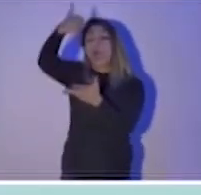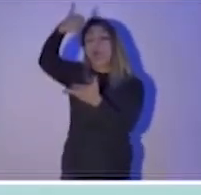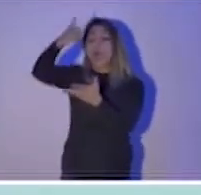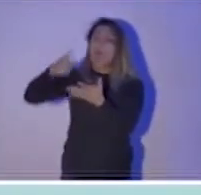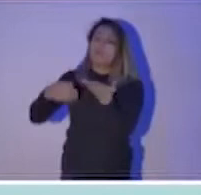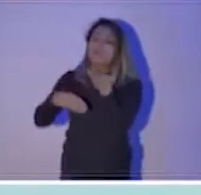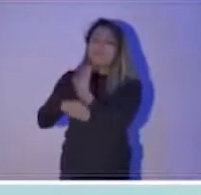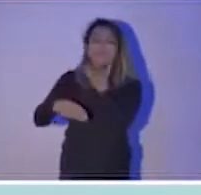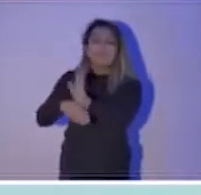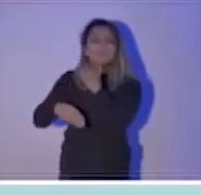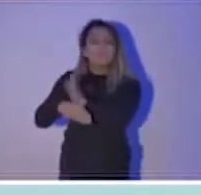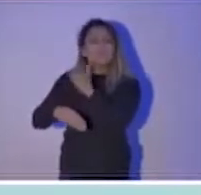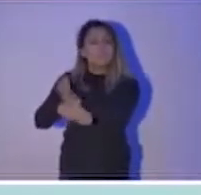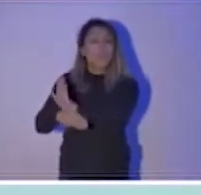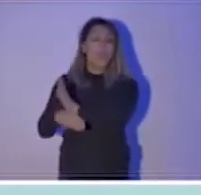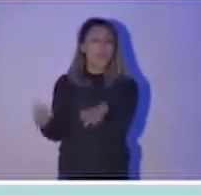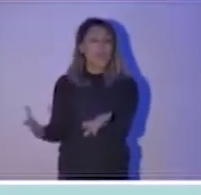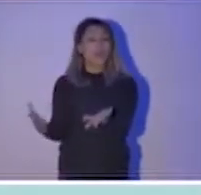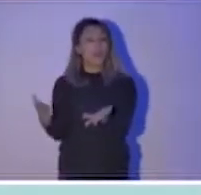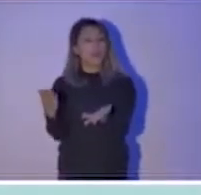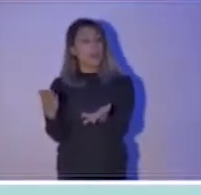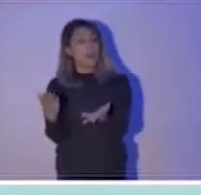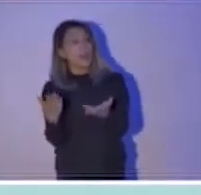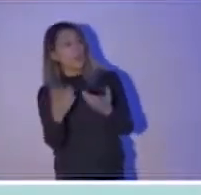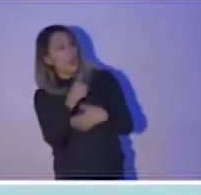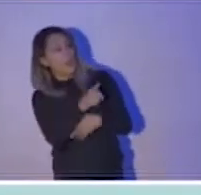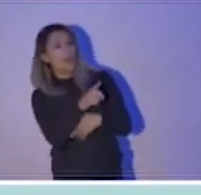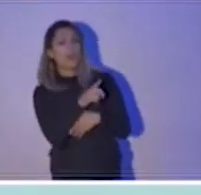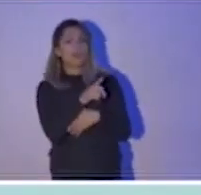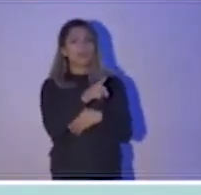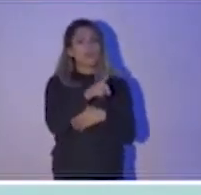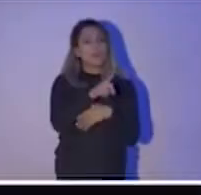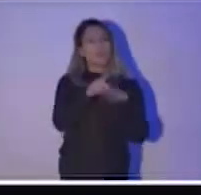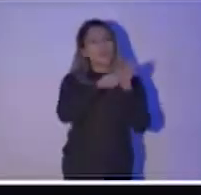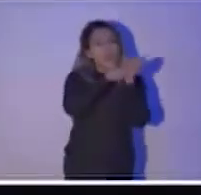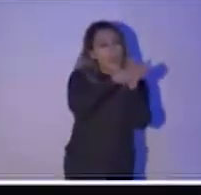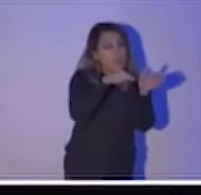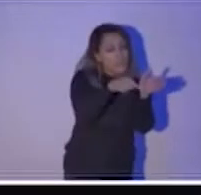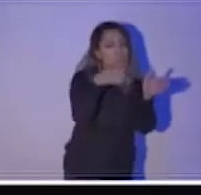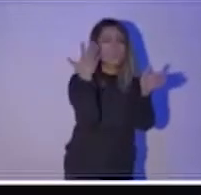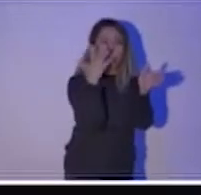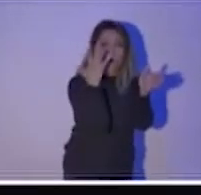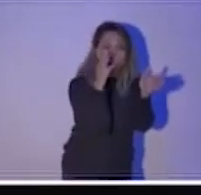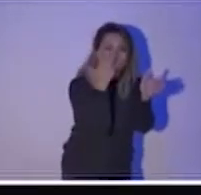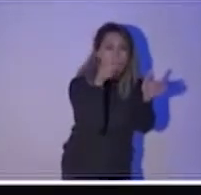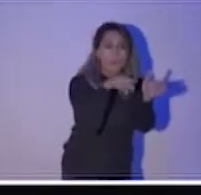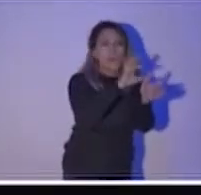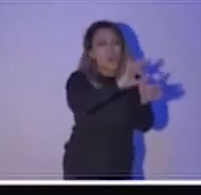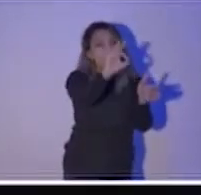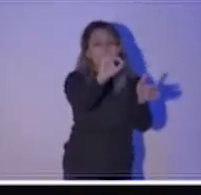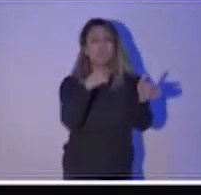essa semana, aliás, Ernesto, parabéns, né? Ficou muito bonito o trabalho. Tem um mundo ali para olhar. Eu